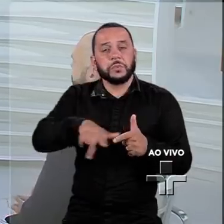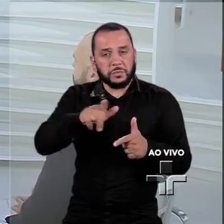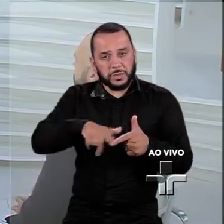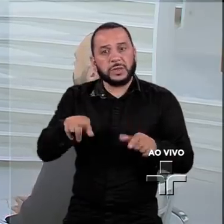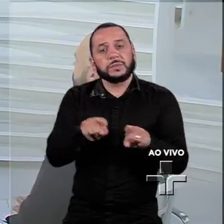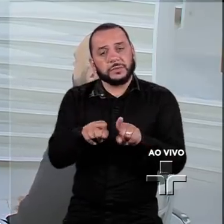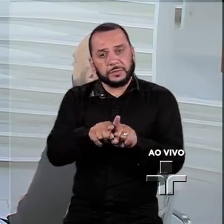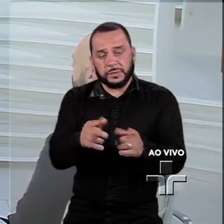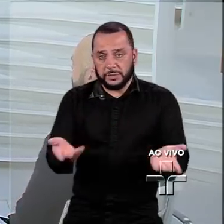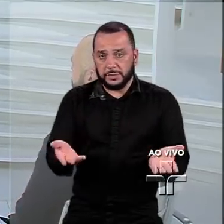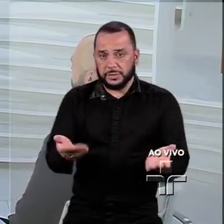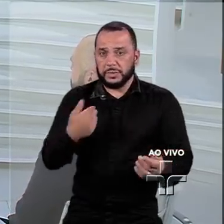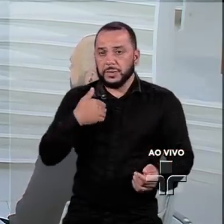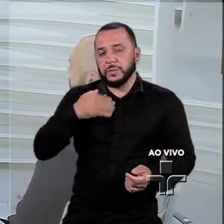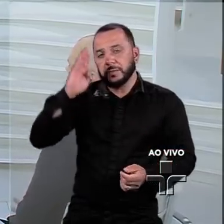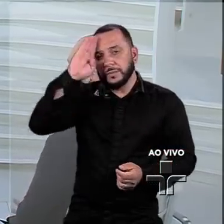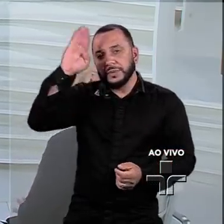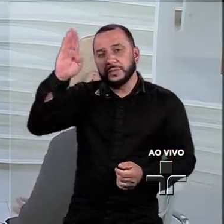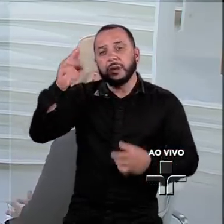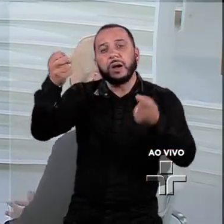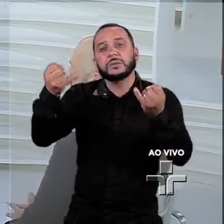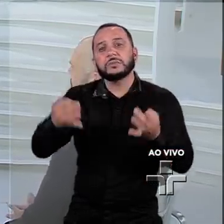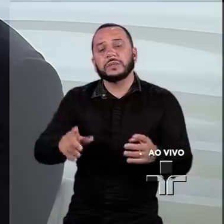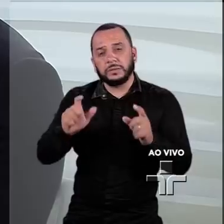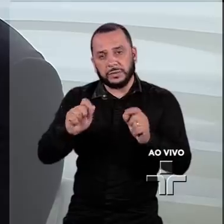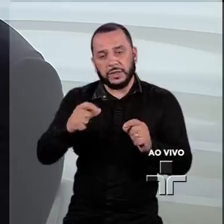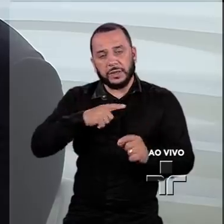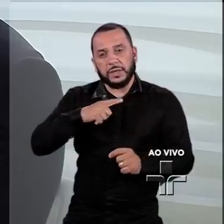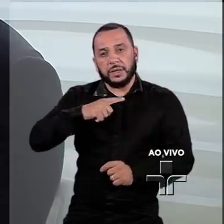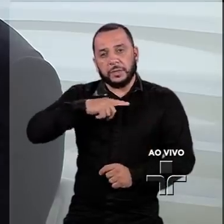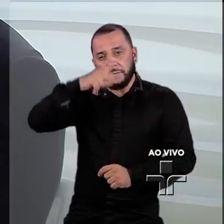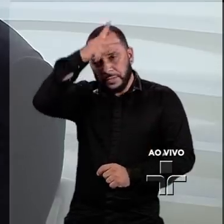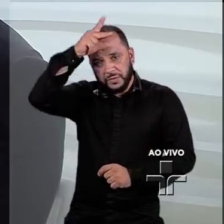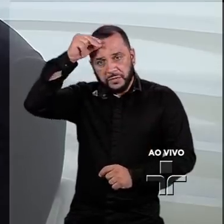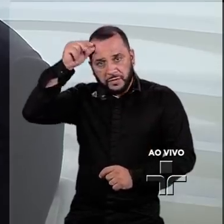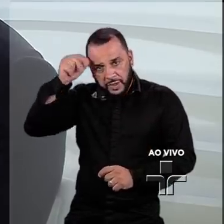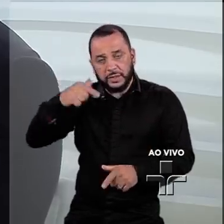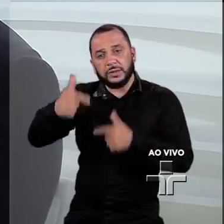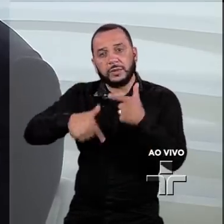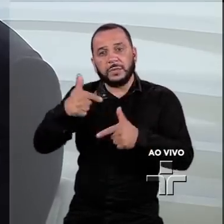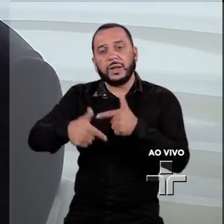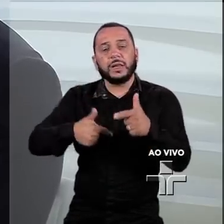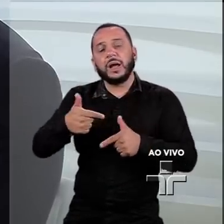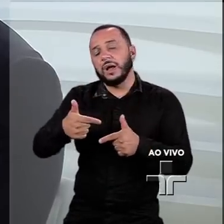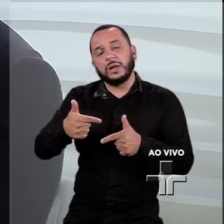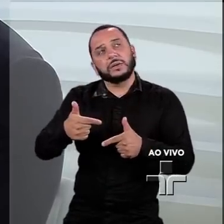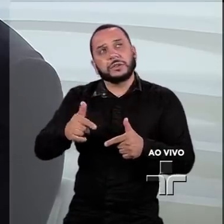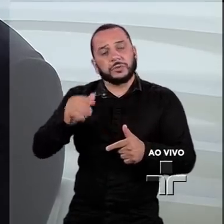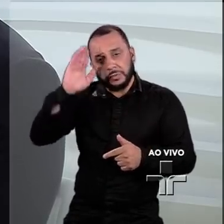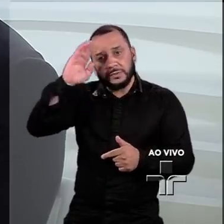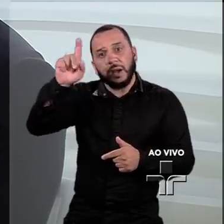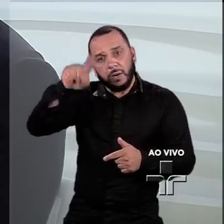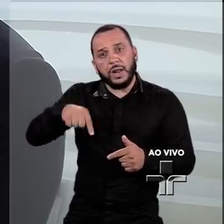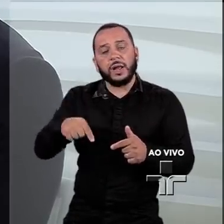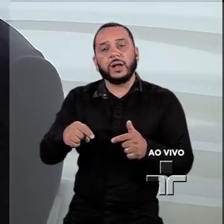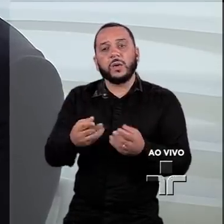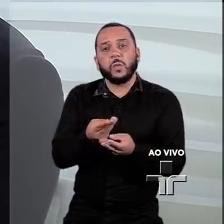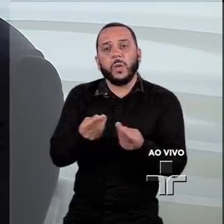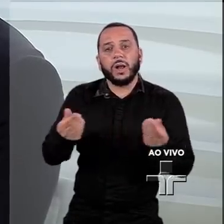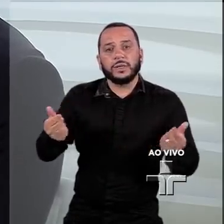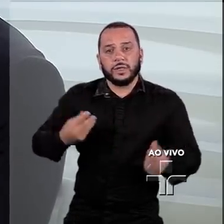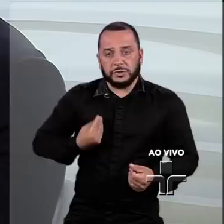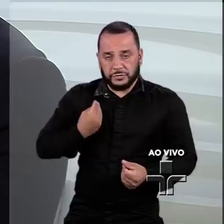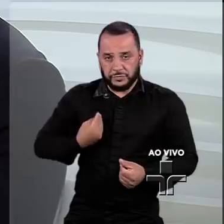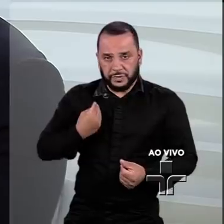principal, quando se fala em prefeito, em prefeitar, está relacionado à qualidade de vida. Eu acho que o que a gente puder botar dentro